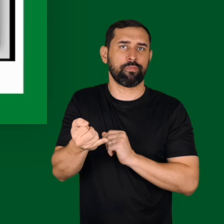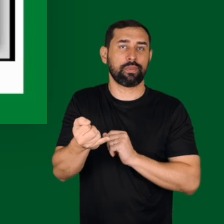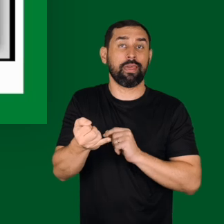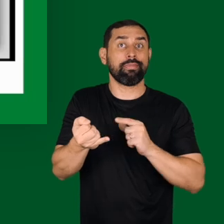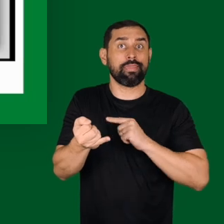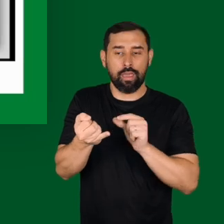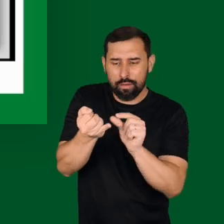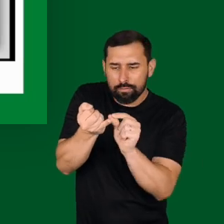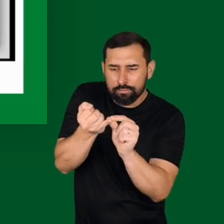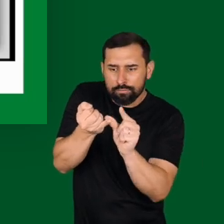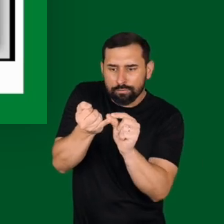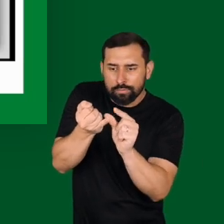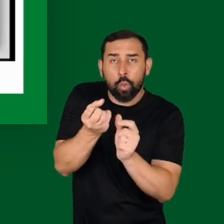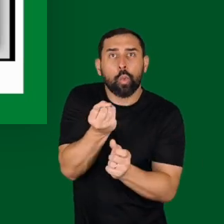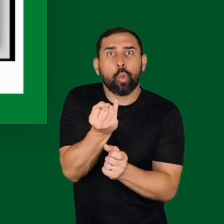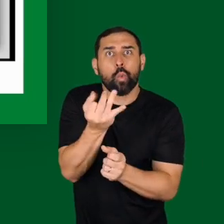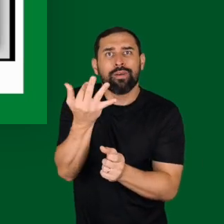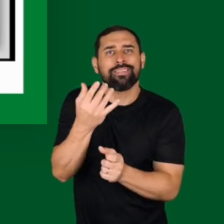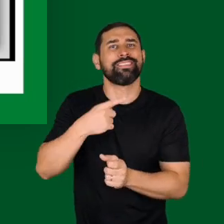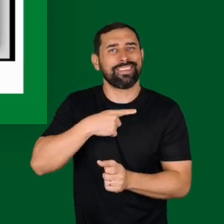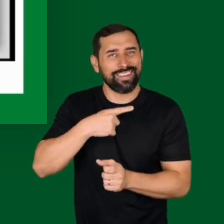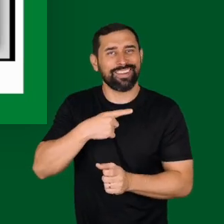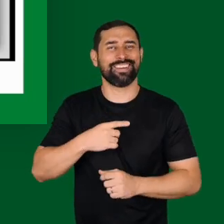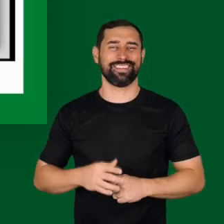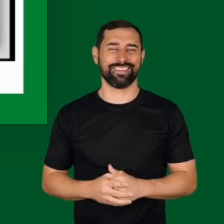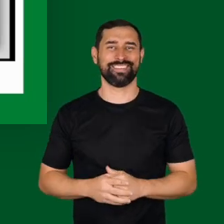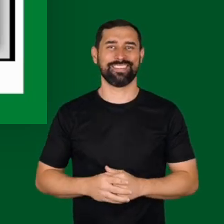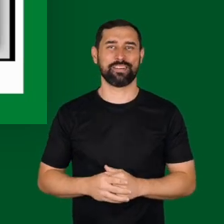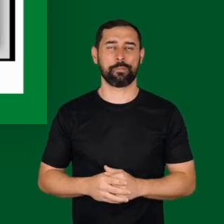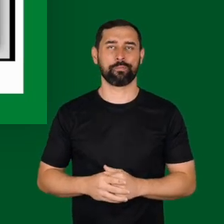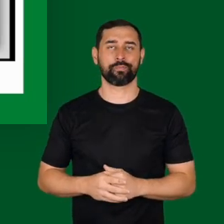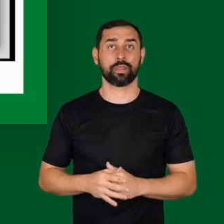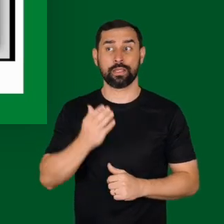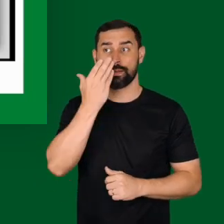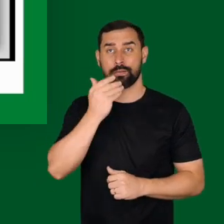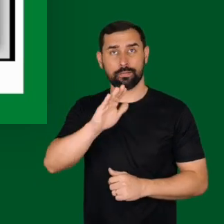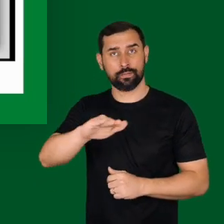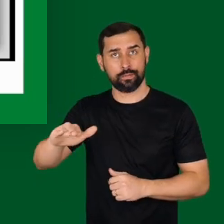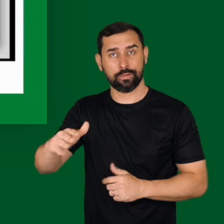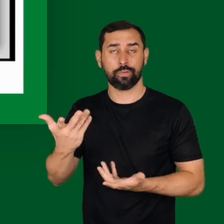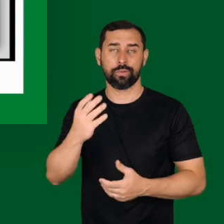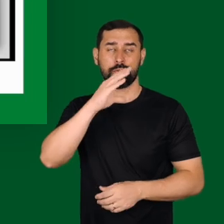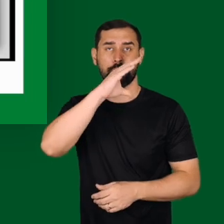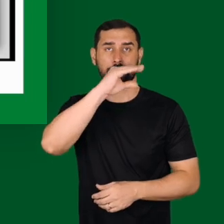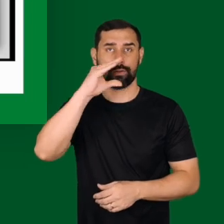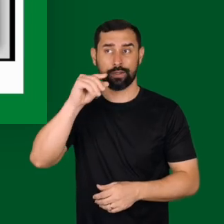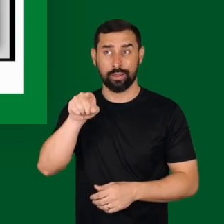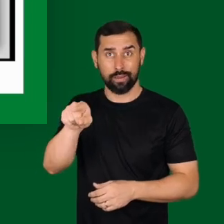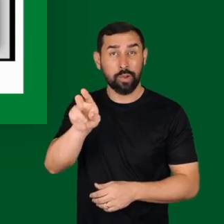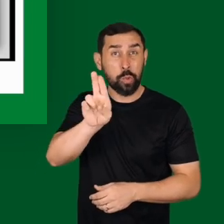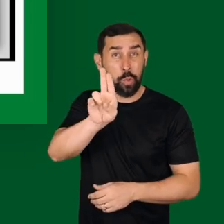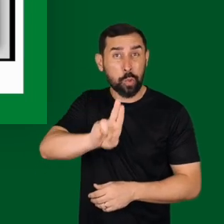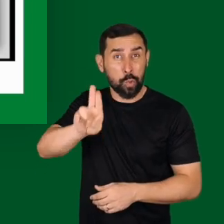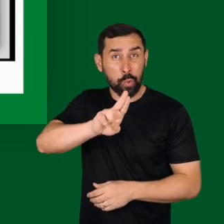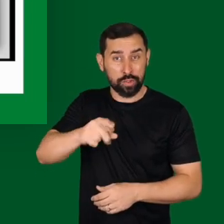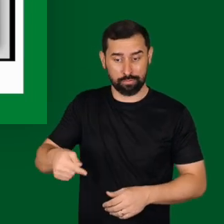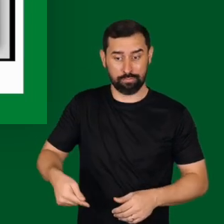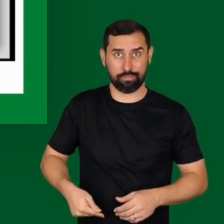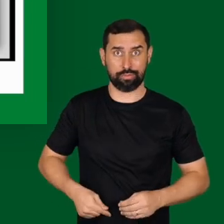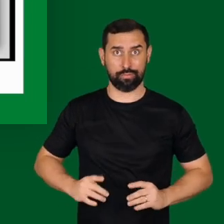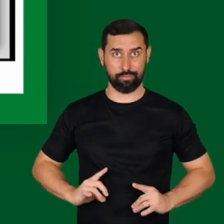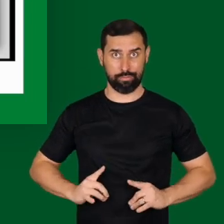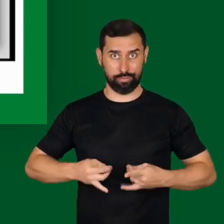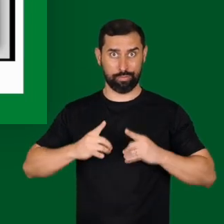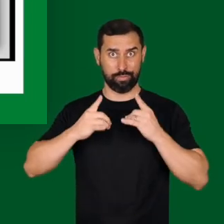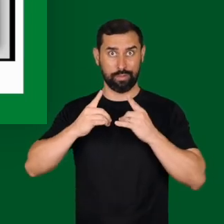né, a dose e a aplicação. A criança ou adolescente, então, que usa insulina